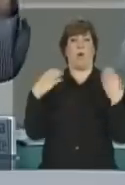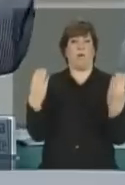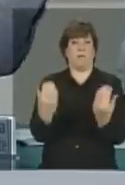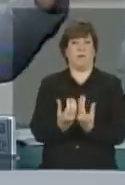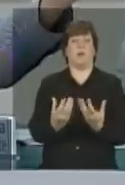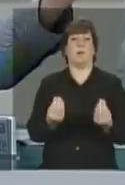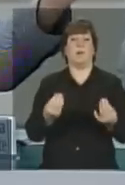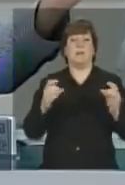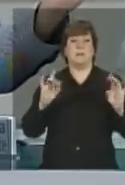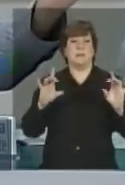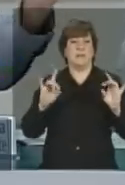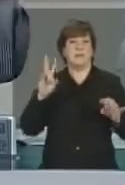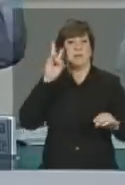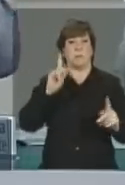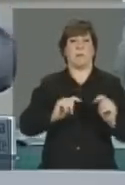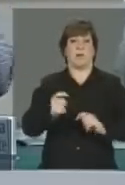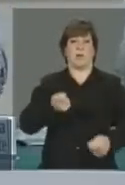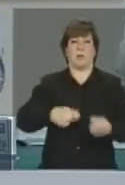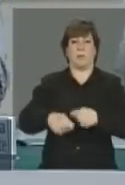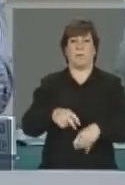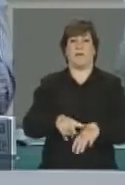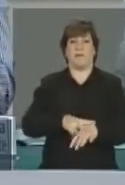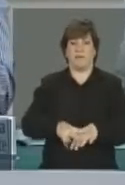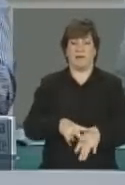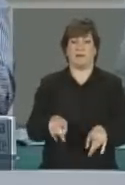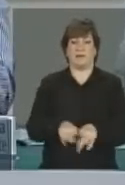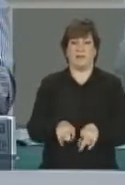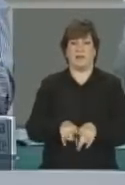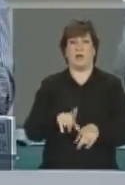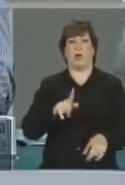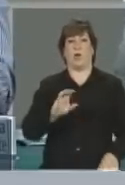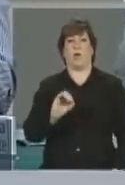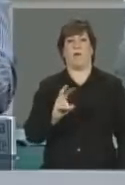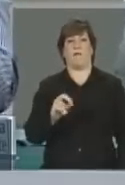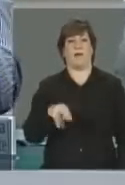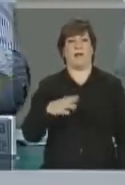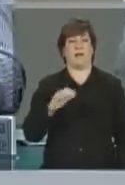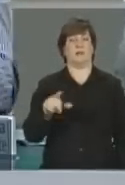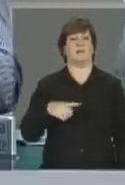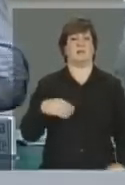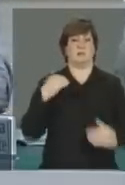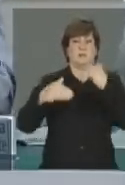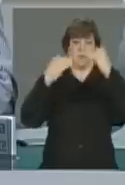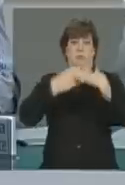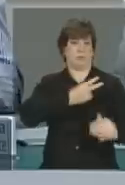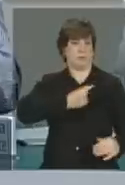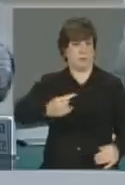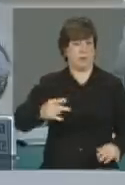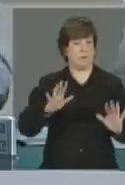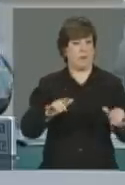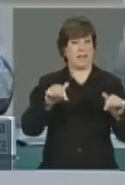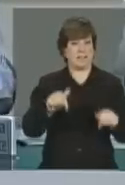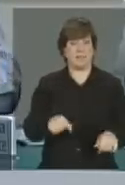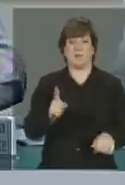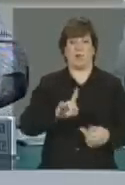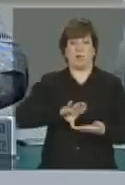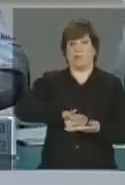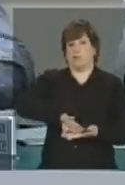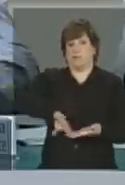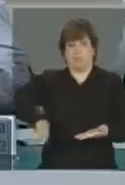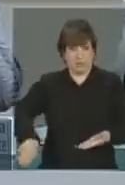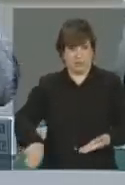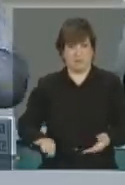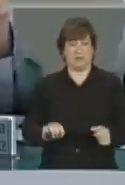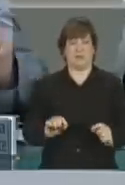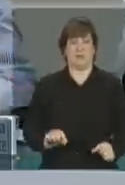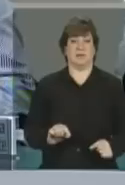específico em relação à economia verde e à governança do desenvolvimento sustentável. Mas isso não isenta, não exclui, melhor dizendo,